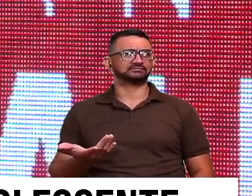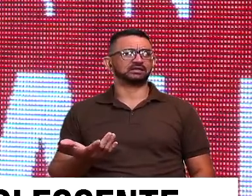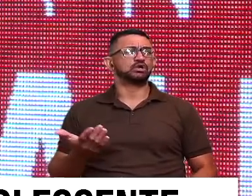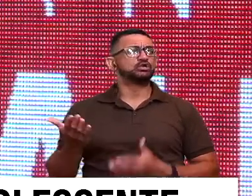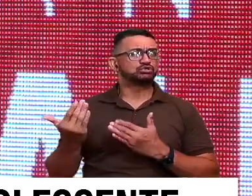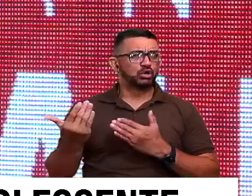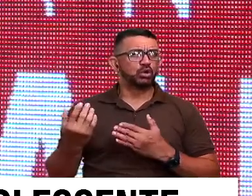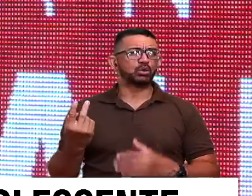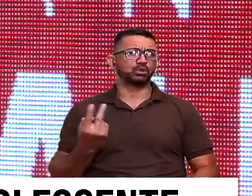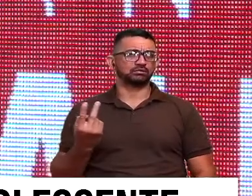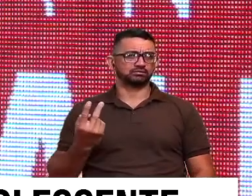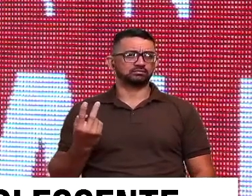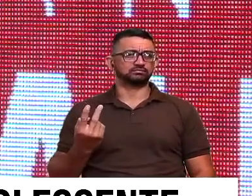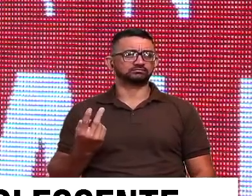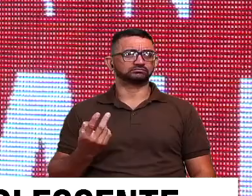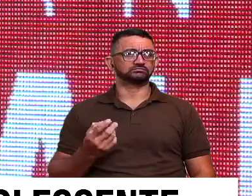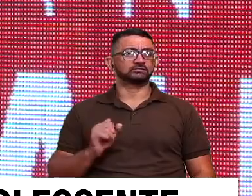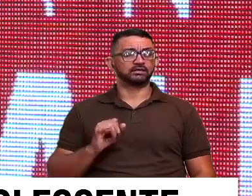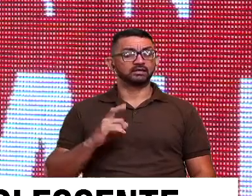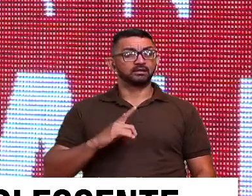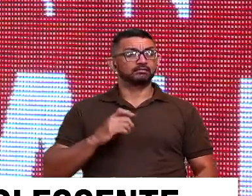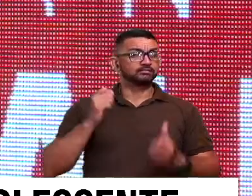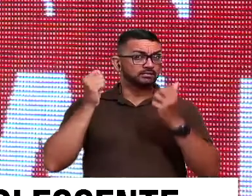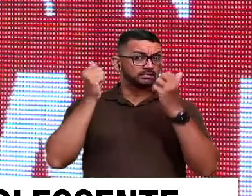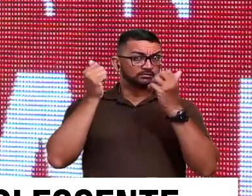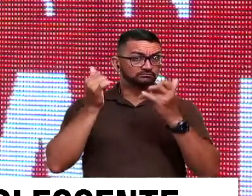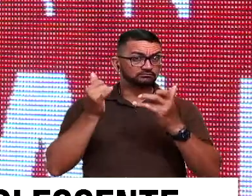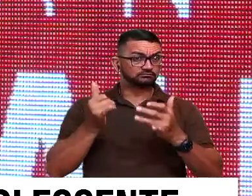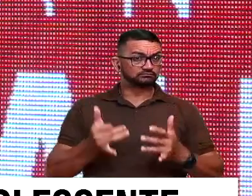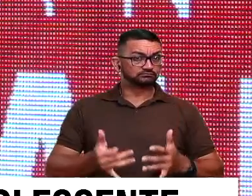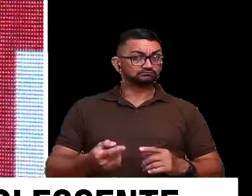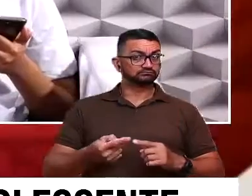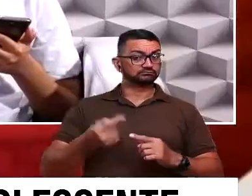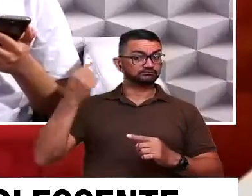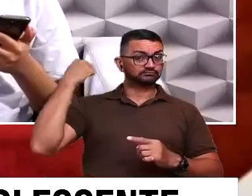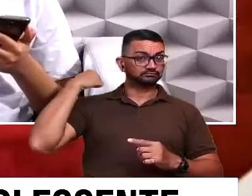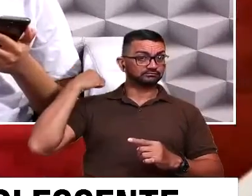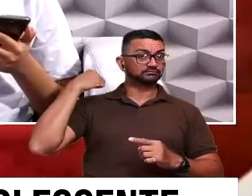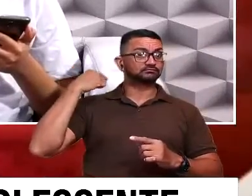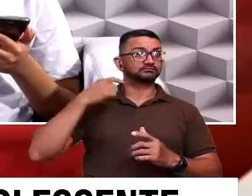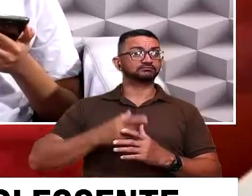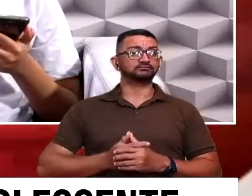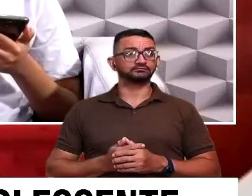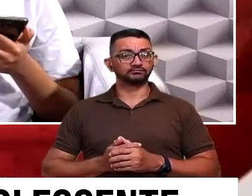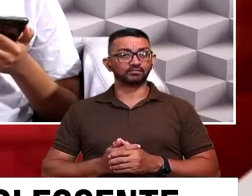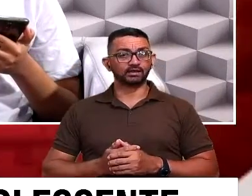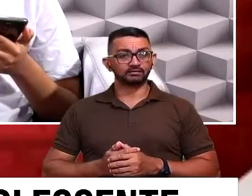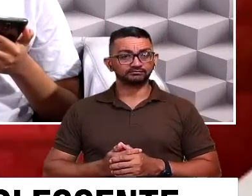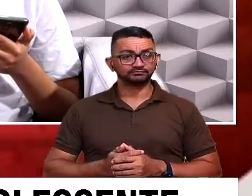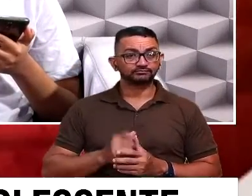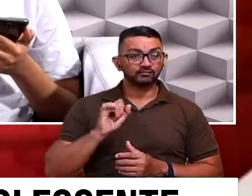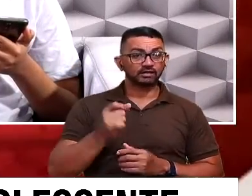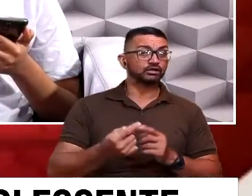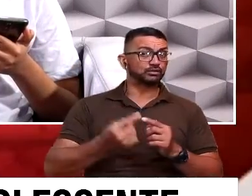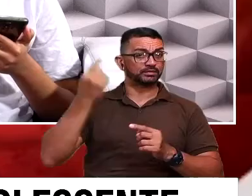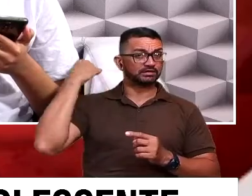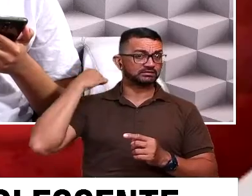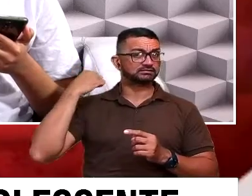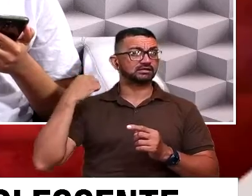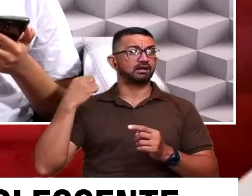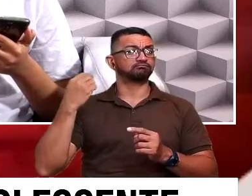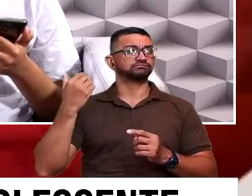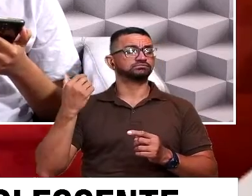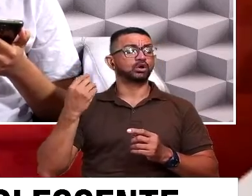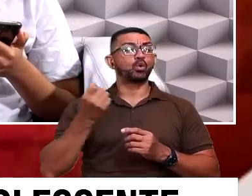uma criança e um adolescente Carla aí se a gente fosse contar só nos últimos dias pode me colocar com a carga aqui produção sempre